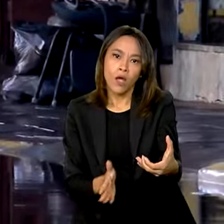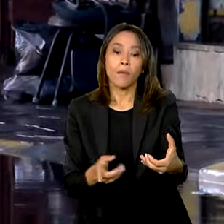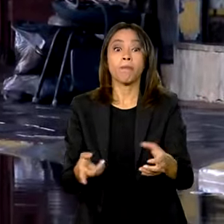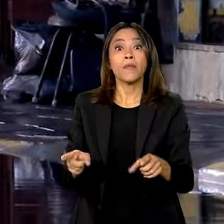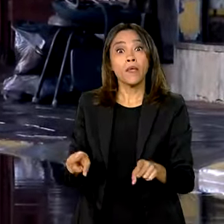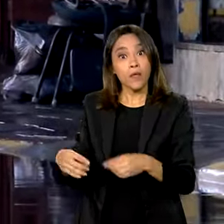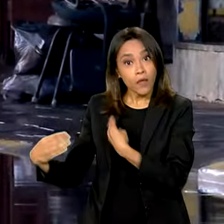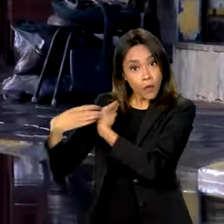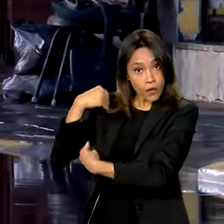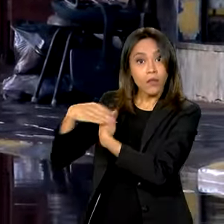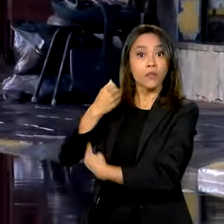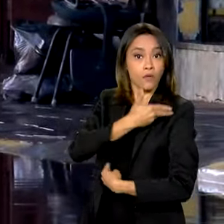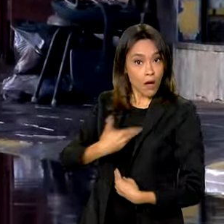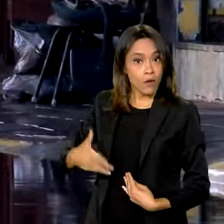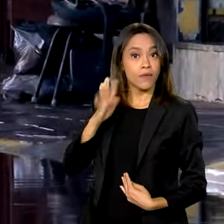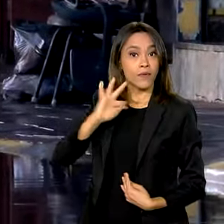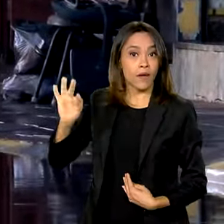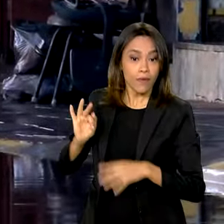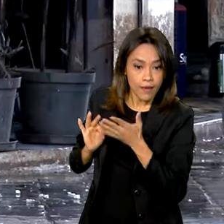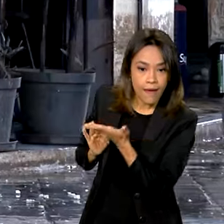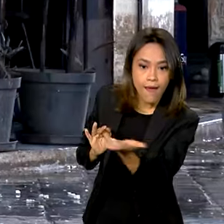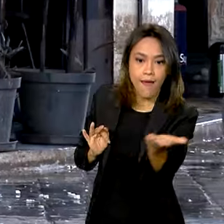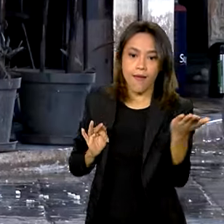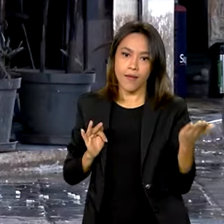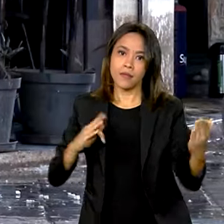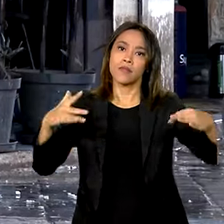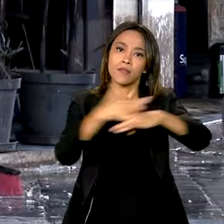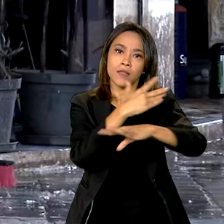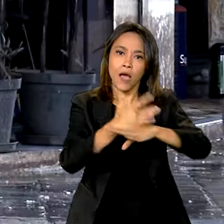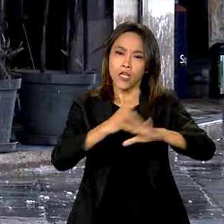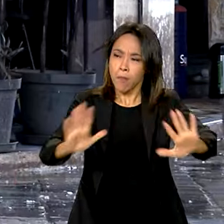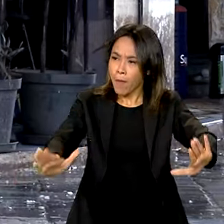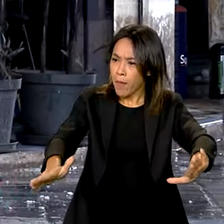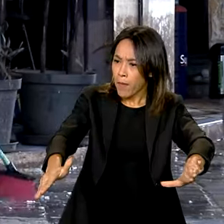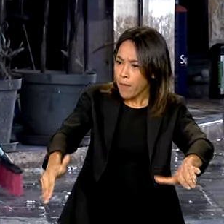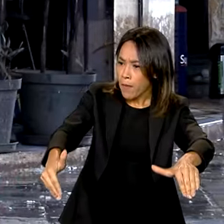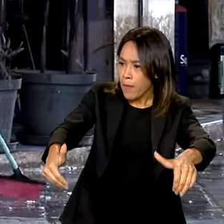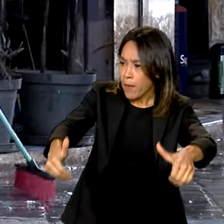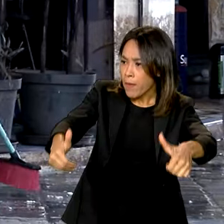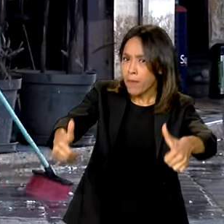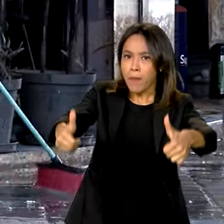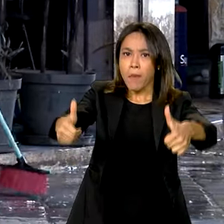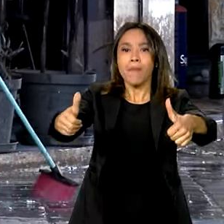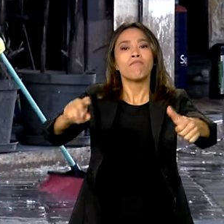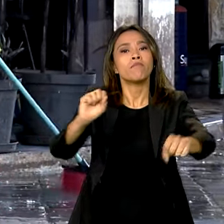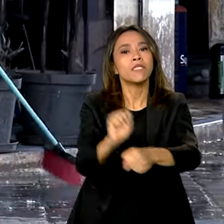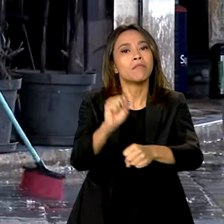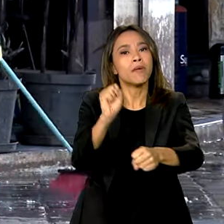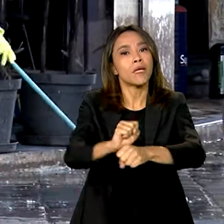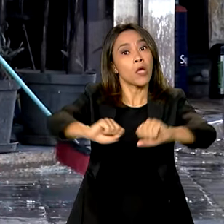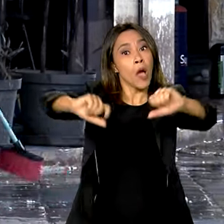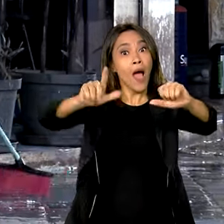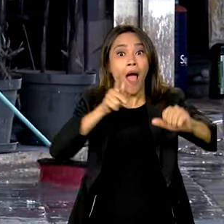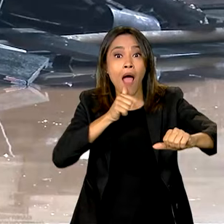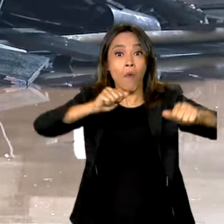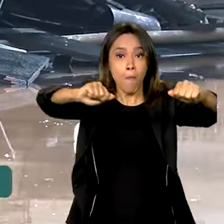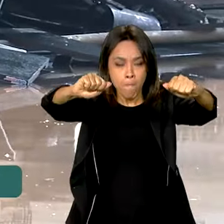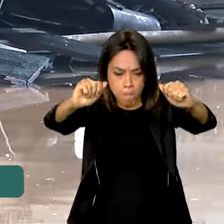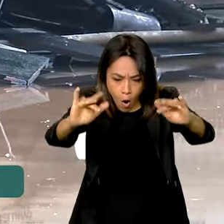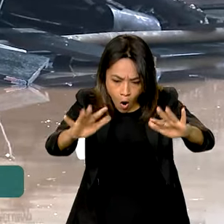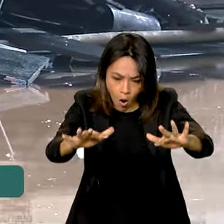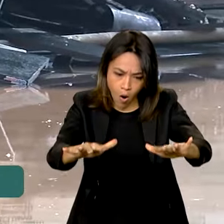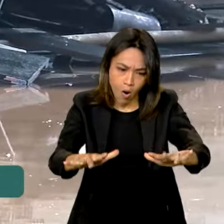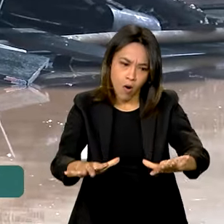governo federal é que a reconstrução deve começar antes mesmo da secagem total das cidades.